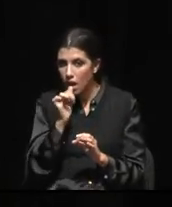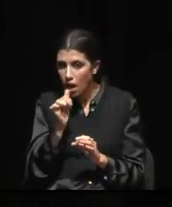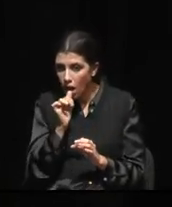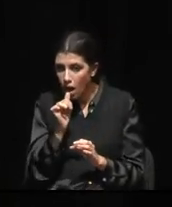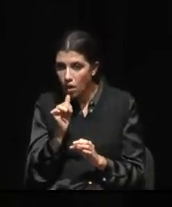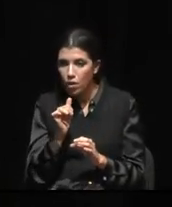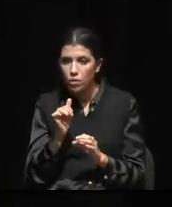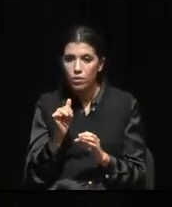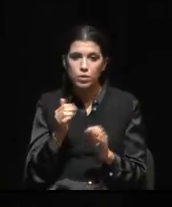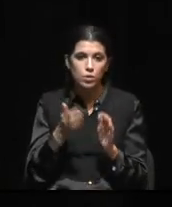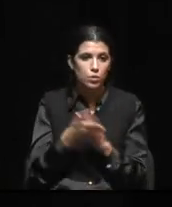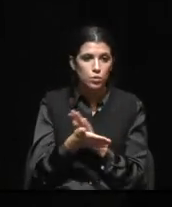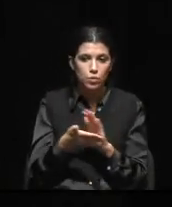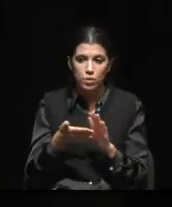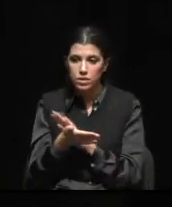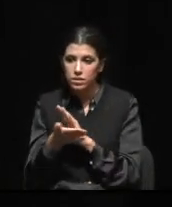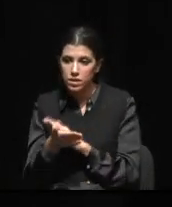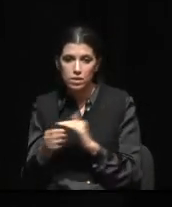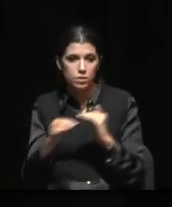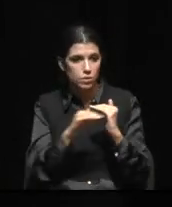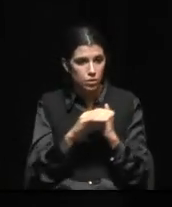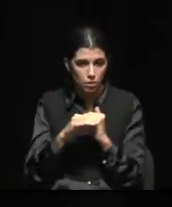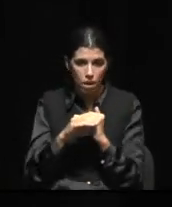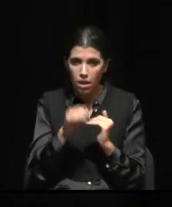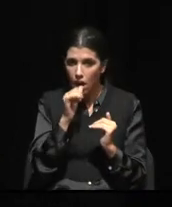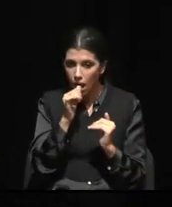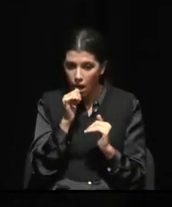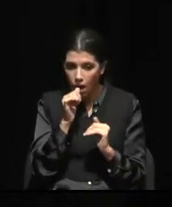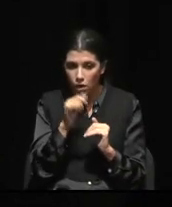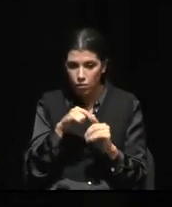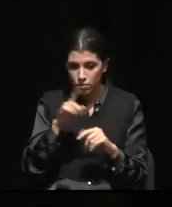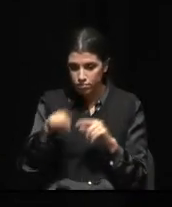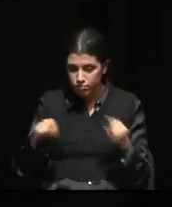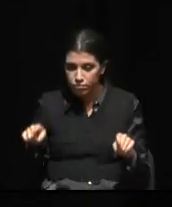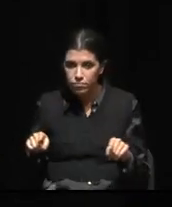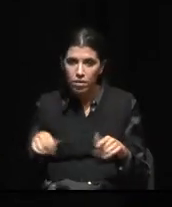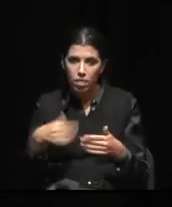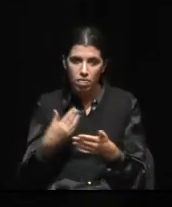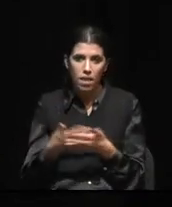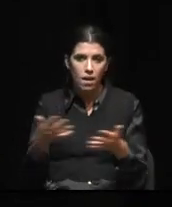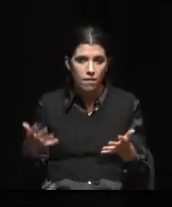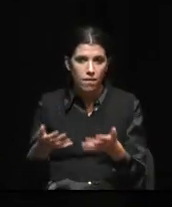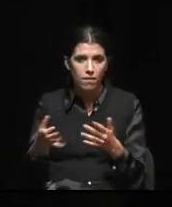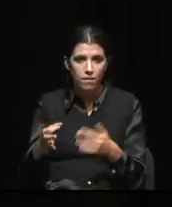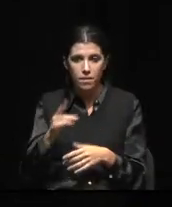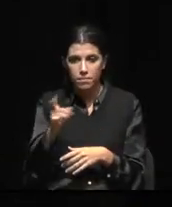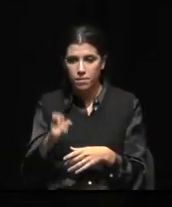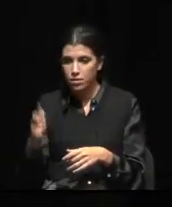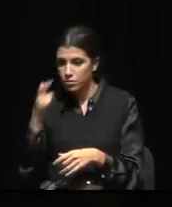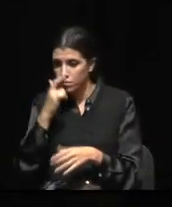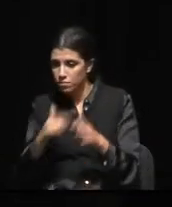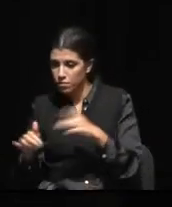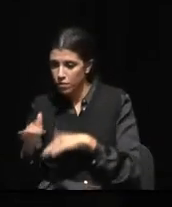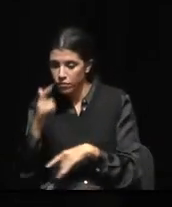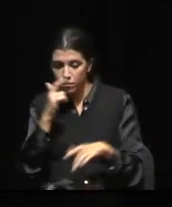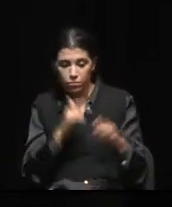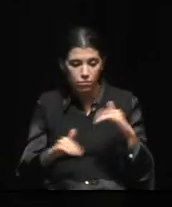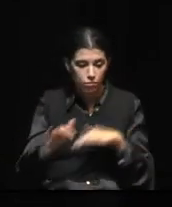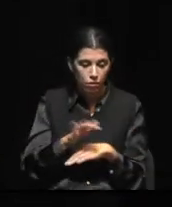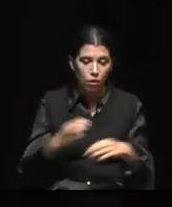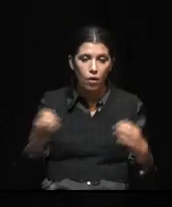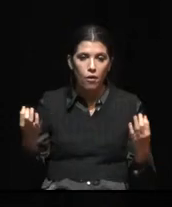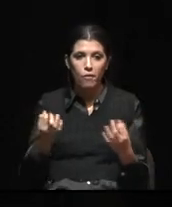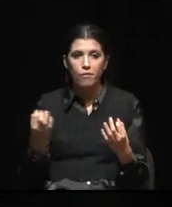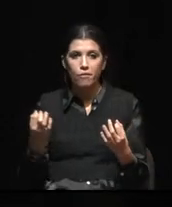acesso equitativo aos serviços de água contribui também para a construção e manutenção da Paz entre os povos e se é um